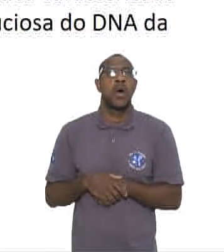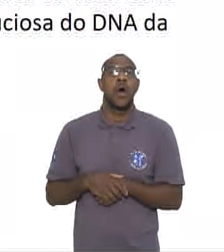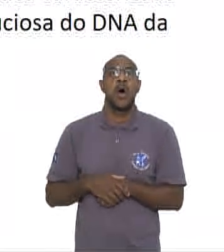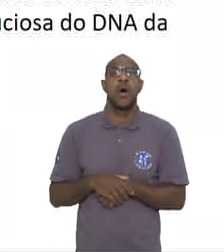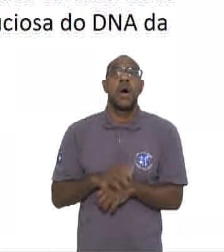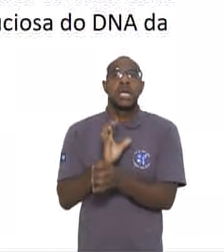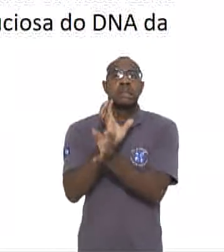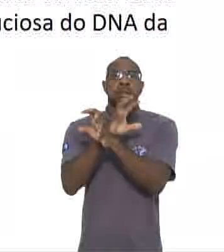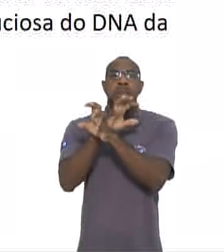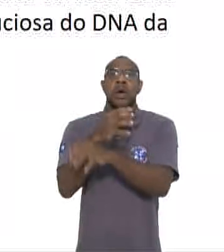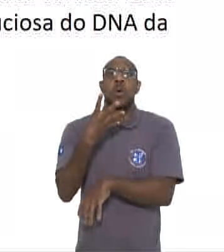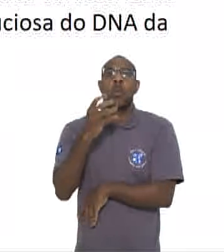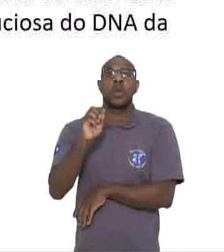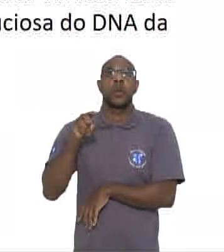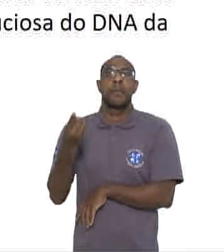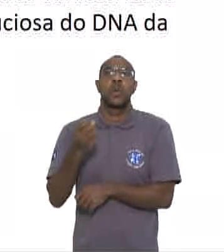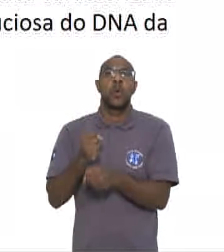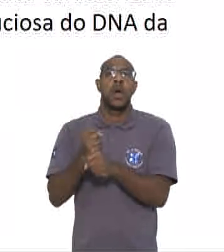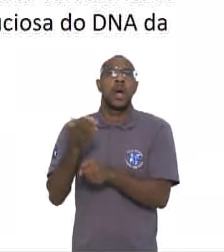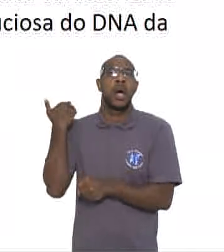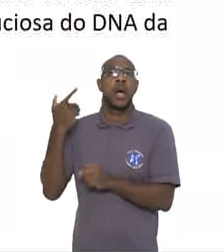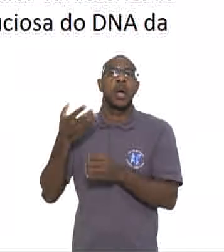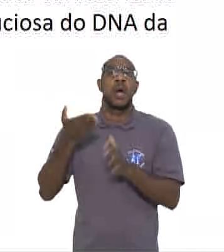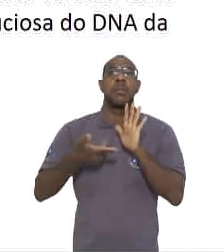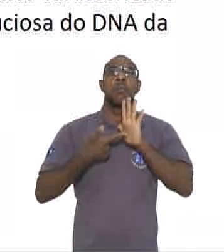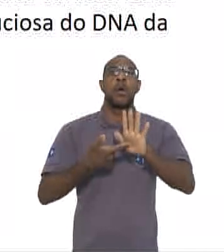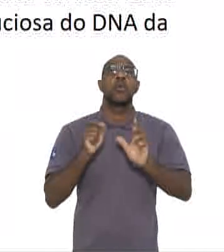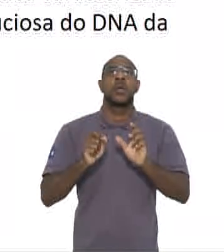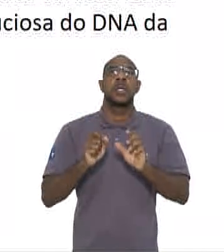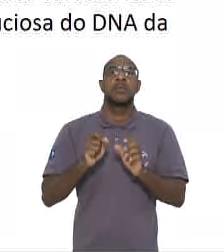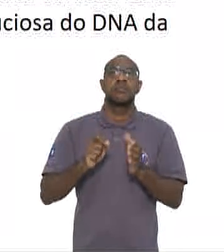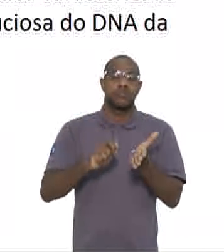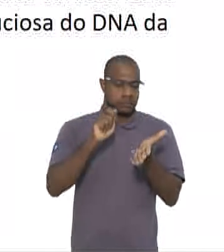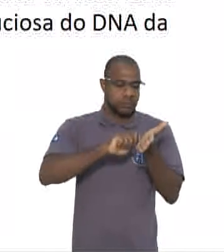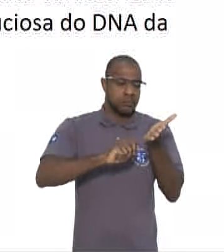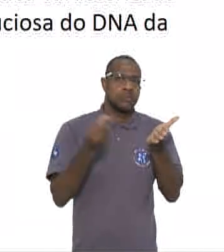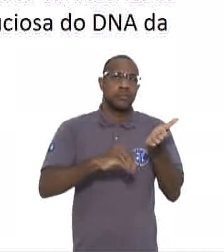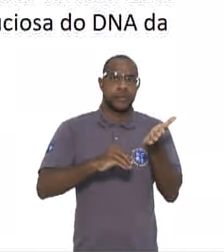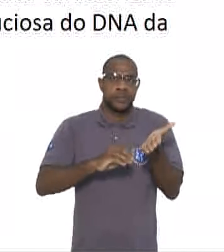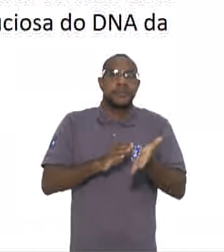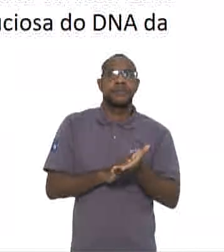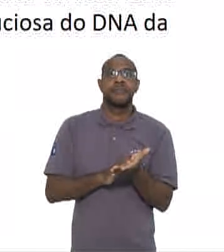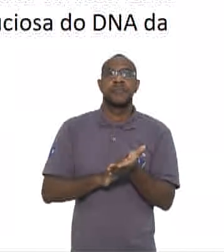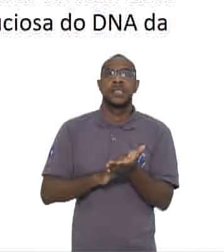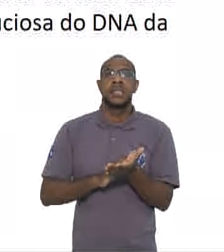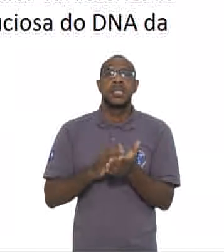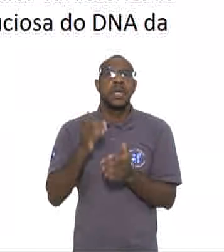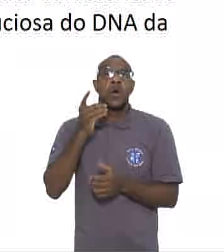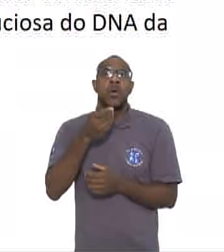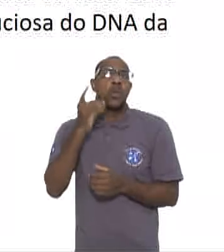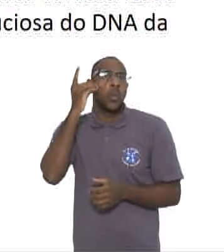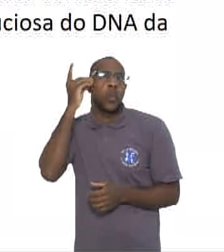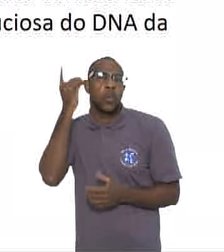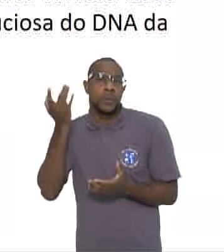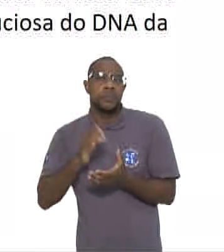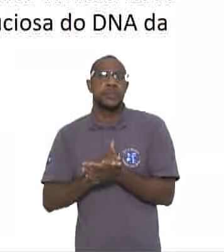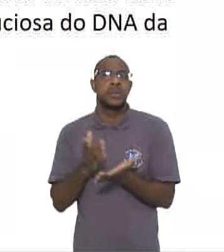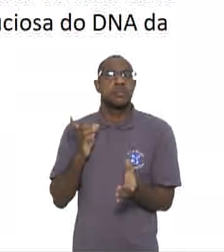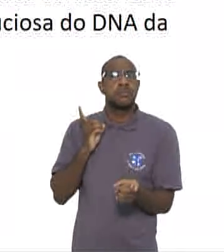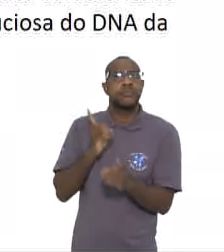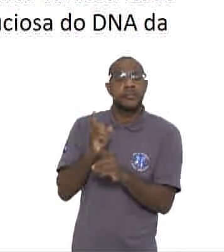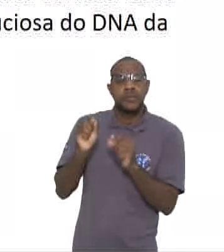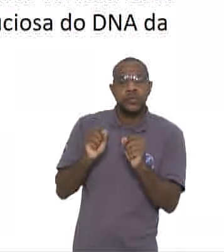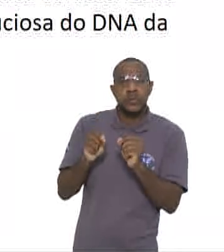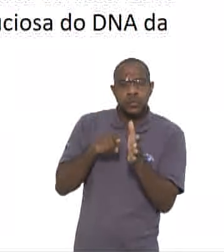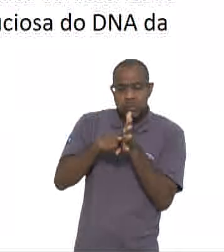anos revelam o registro mais antigo de síndrome de Down. Pesquisadores analisaram as ossadas de um recém-nascido, encontrados